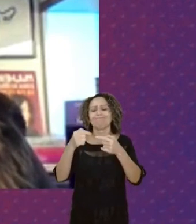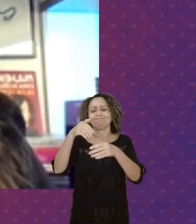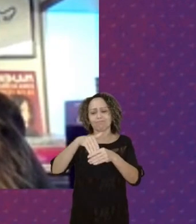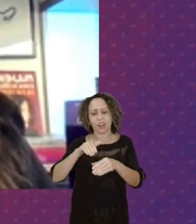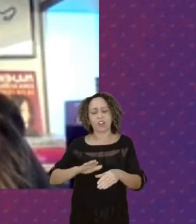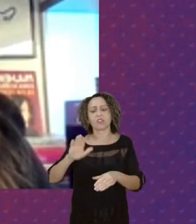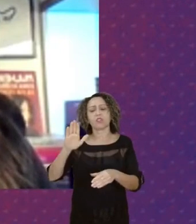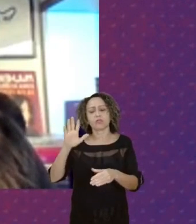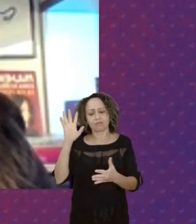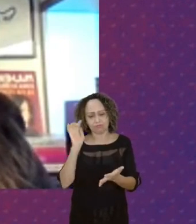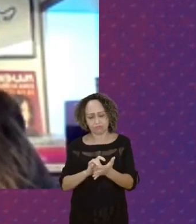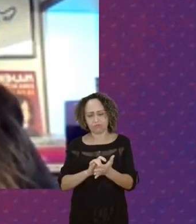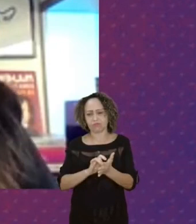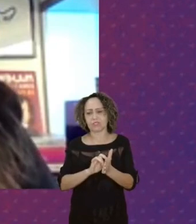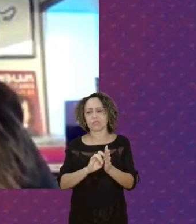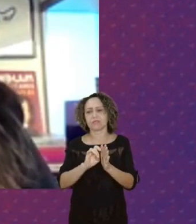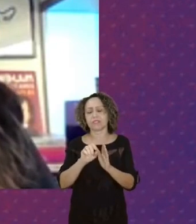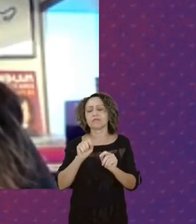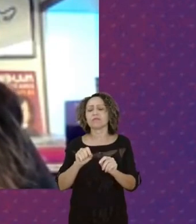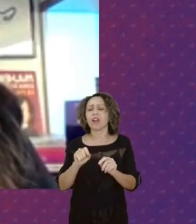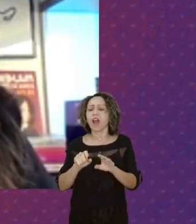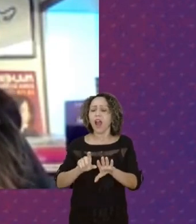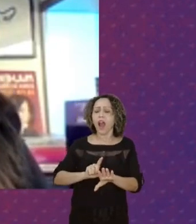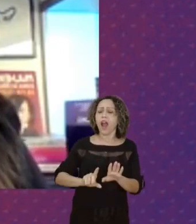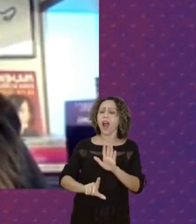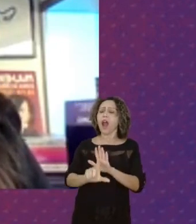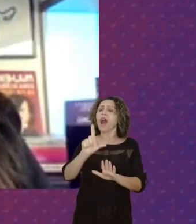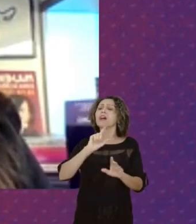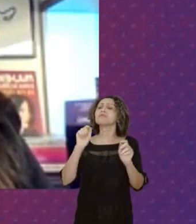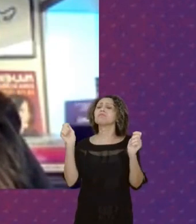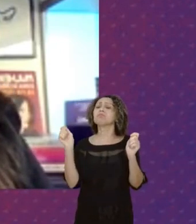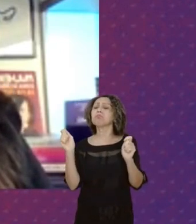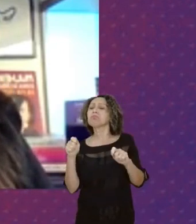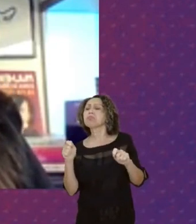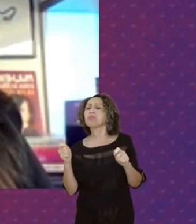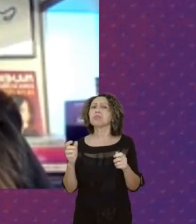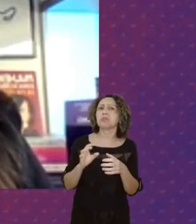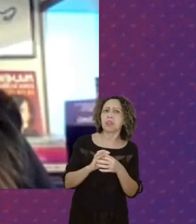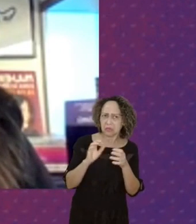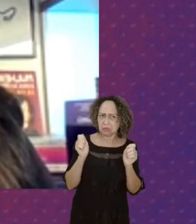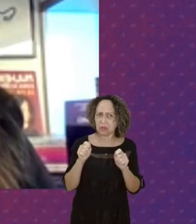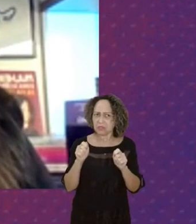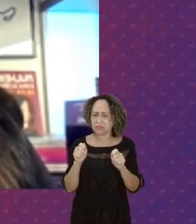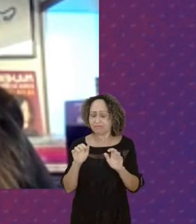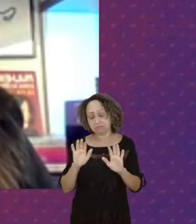oficialmente dita. Então, antes disso, o que vocês podem fazer? Sobre isso que nós vamos conversar hoje,